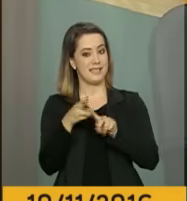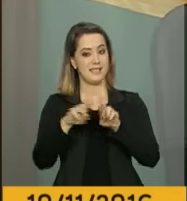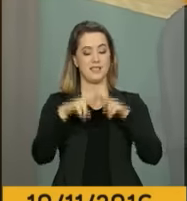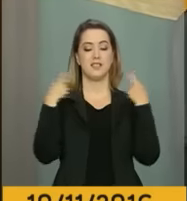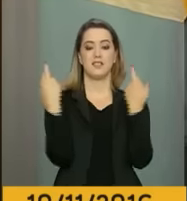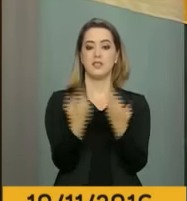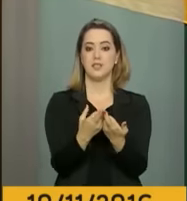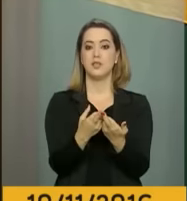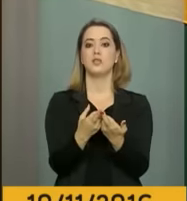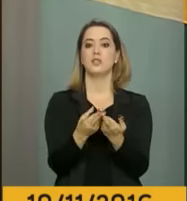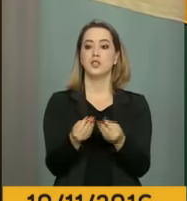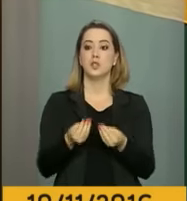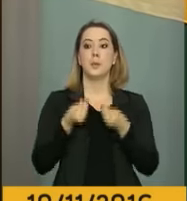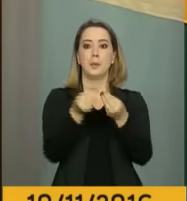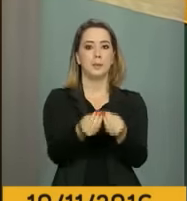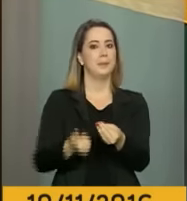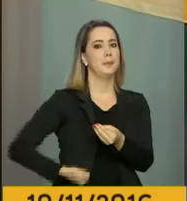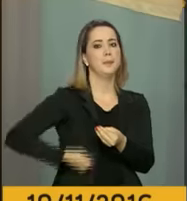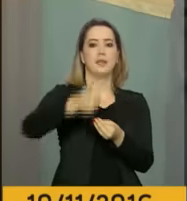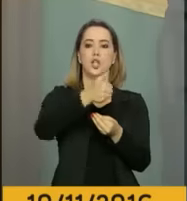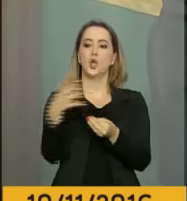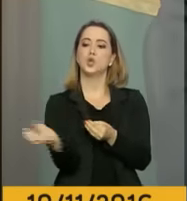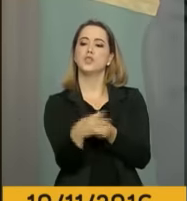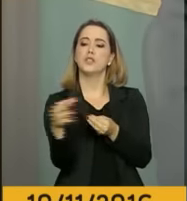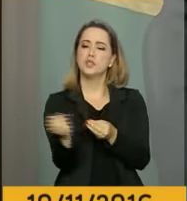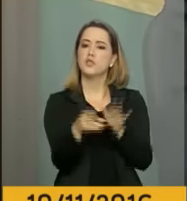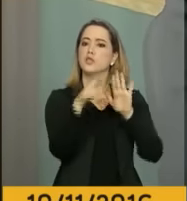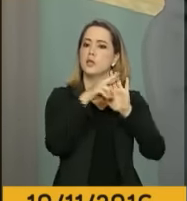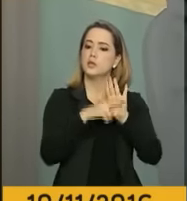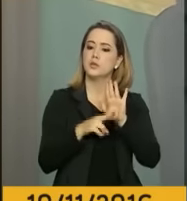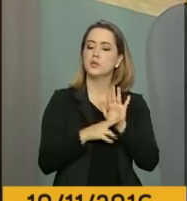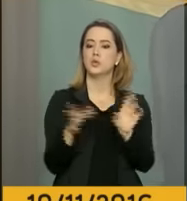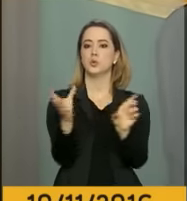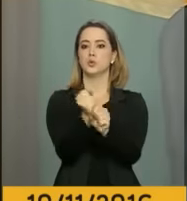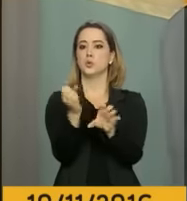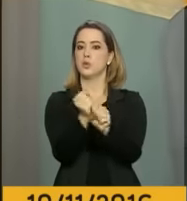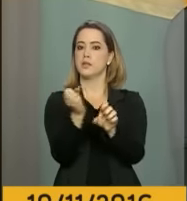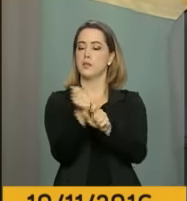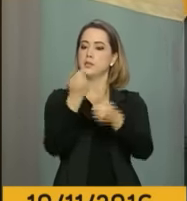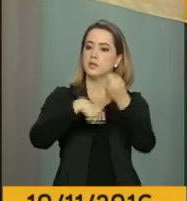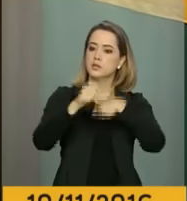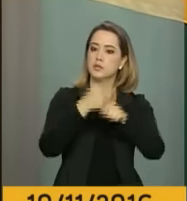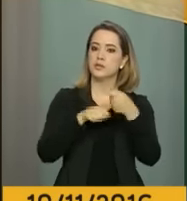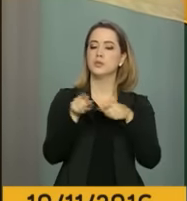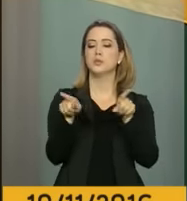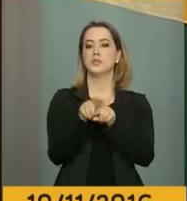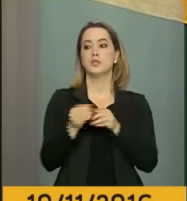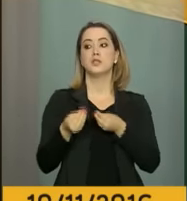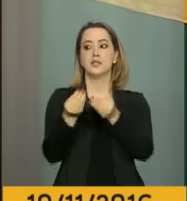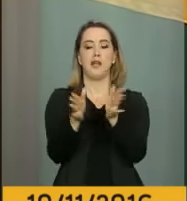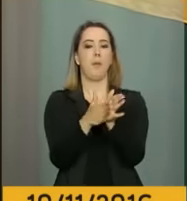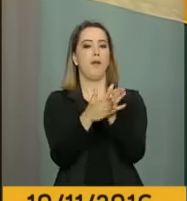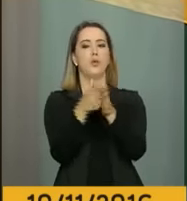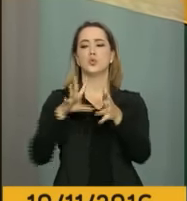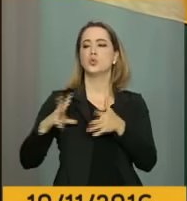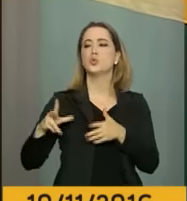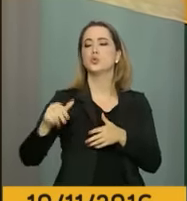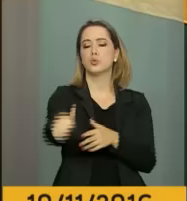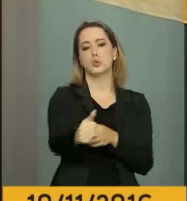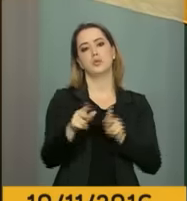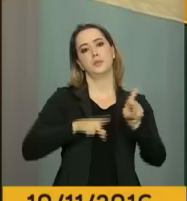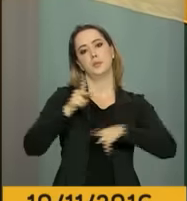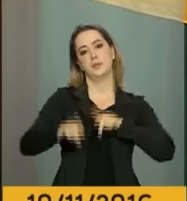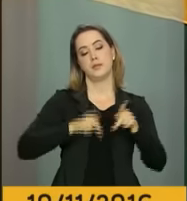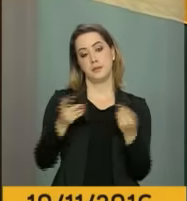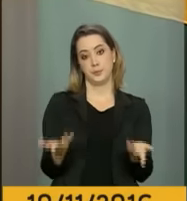a trazer maiores novidades, especialmente aquelas de natureza orçamentária, que é o que costuma ganhar aplauso de toda a comunidade, não é?